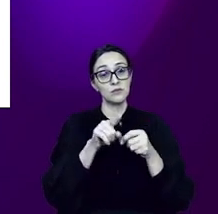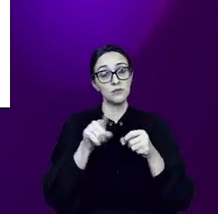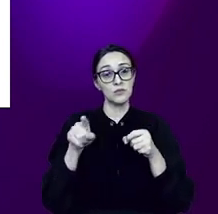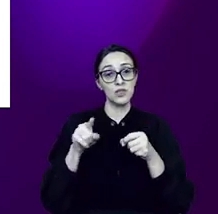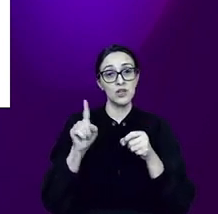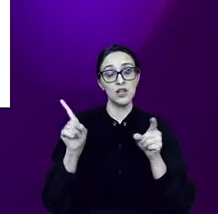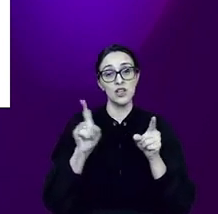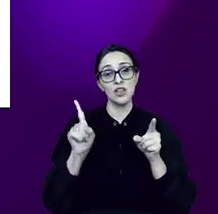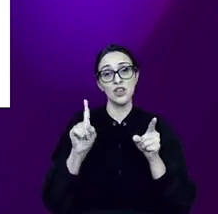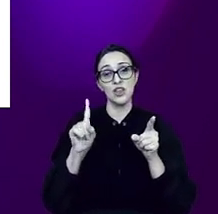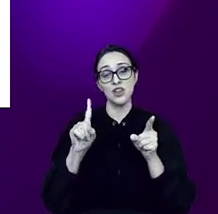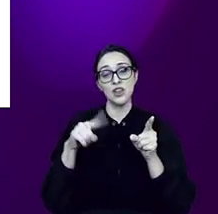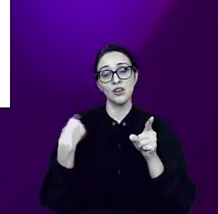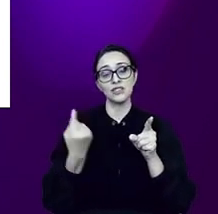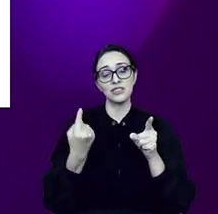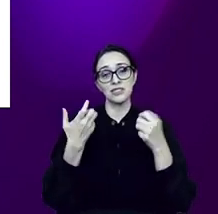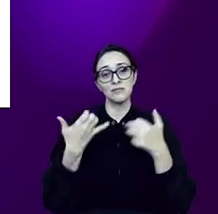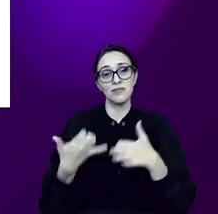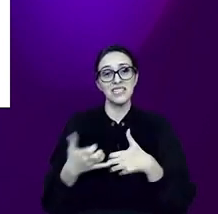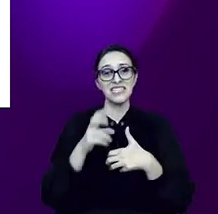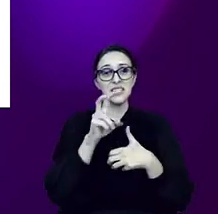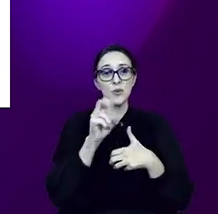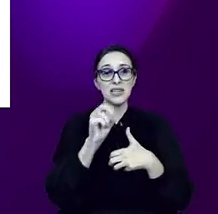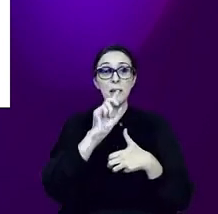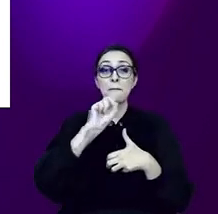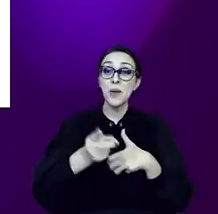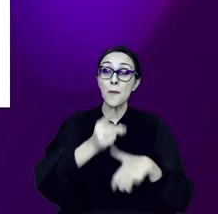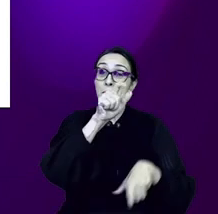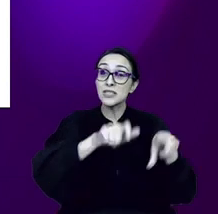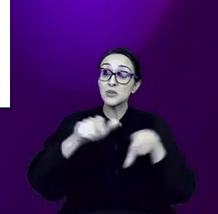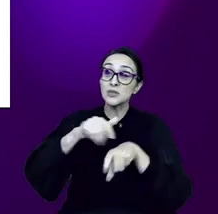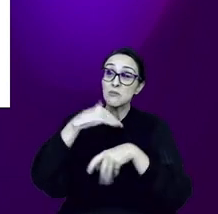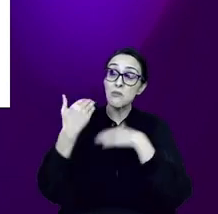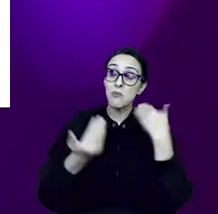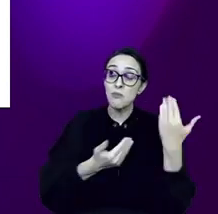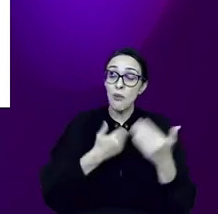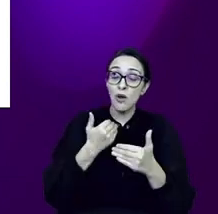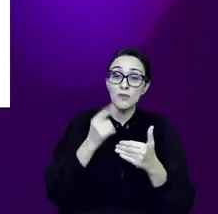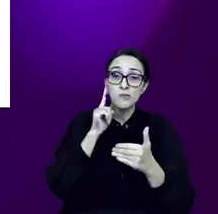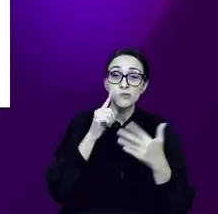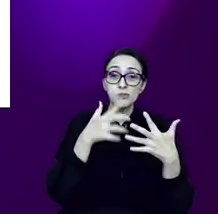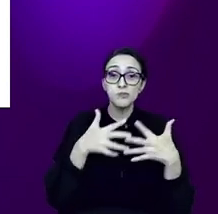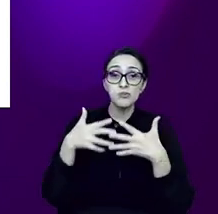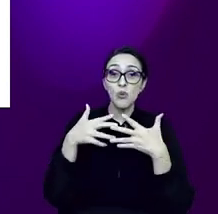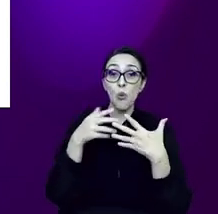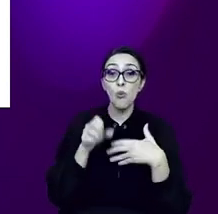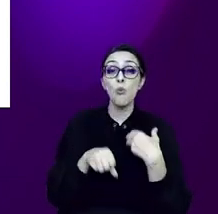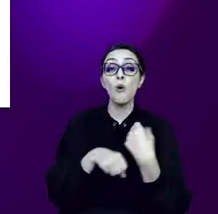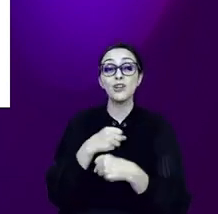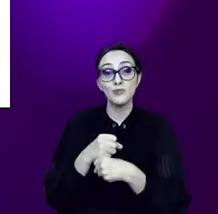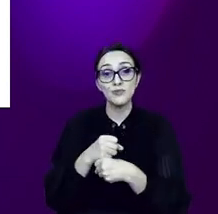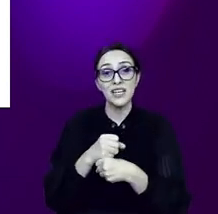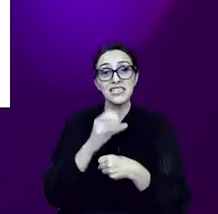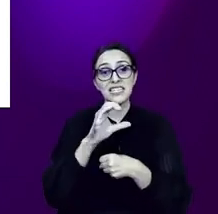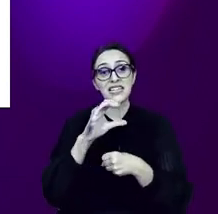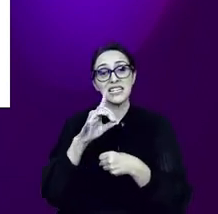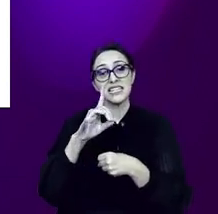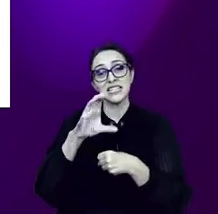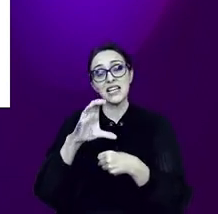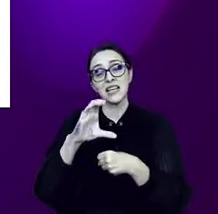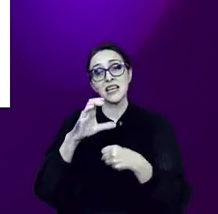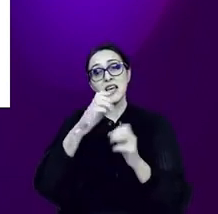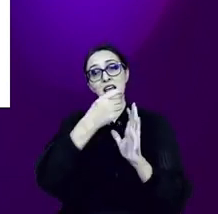nós falamos de mais de 50 mil mortes nos Estados Unidos por ano, segundo relatórios do CDC,